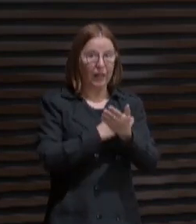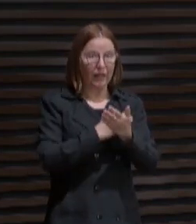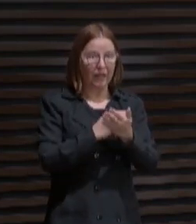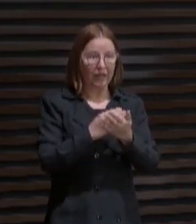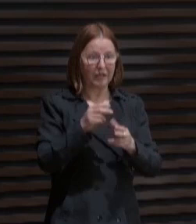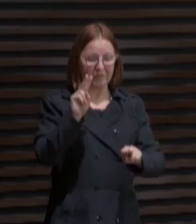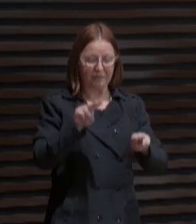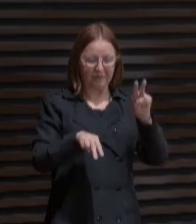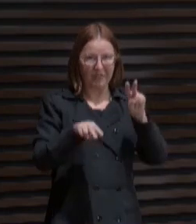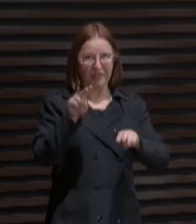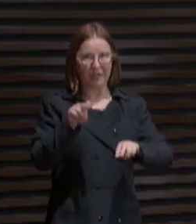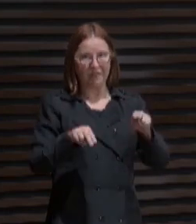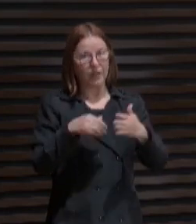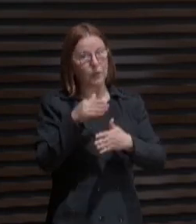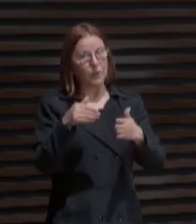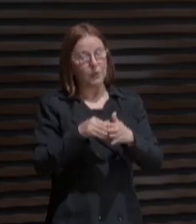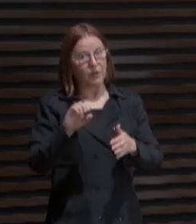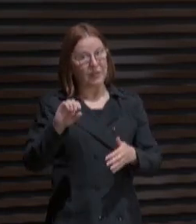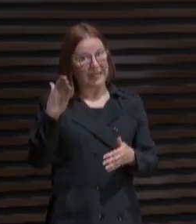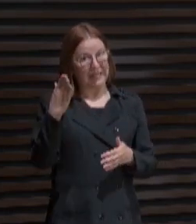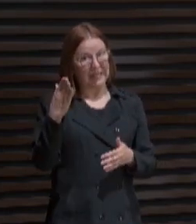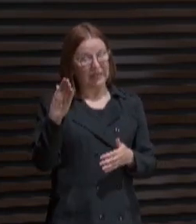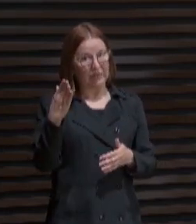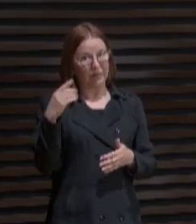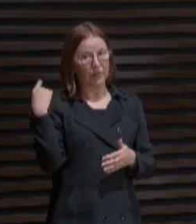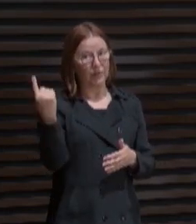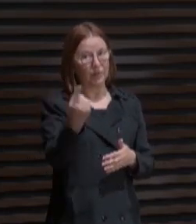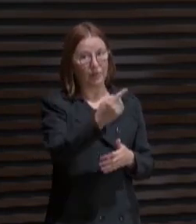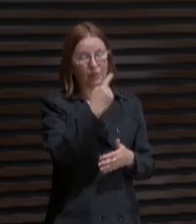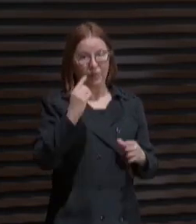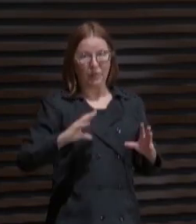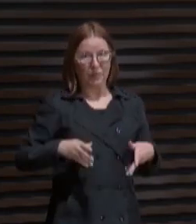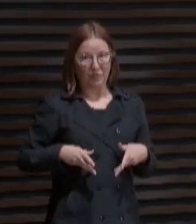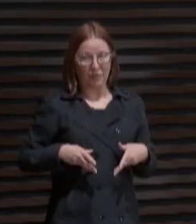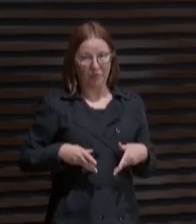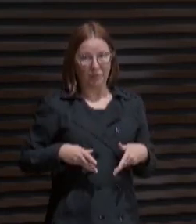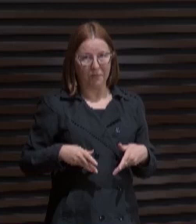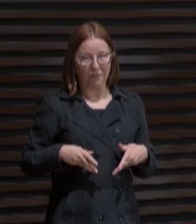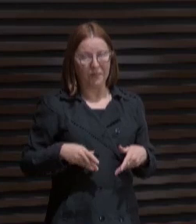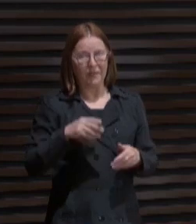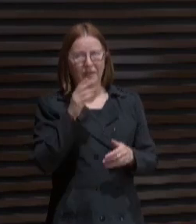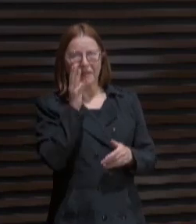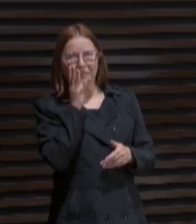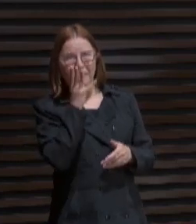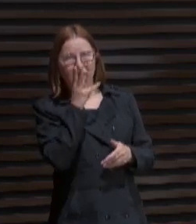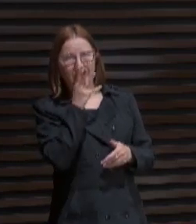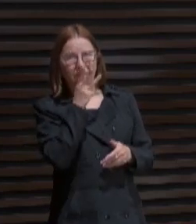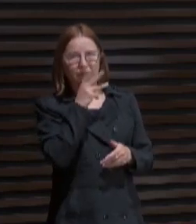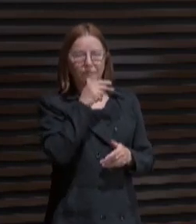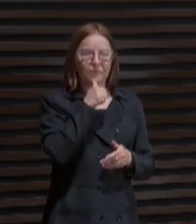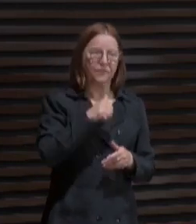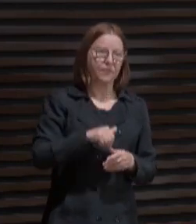avaliar tudo aquilo que se passou no nosso corpo, e de forma duradoura, ele vai